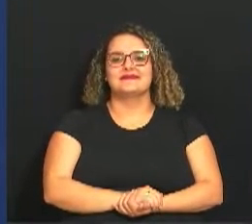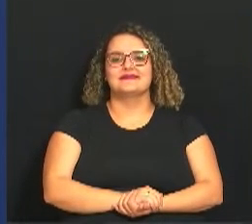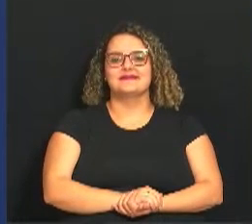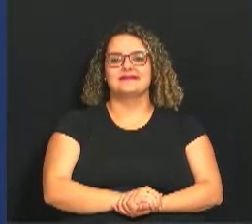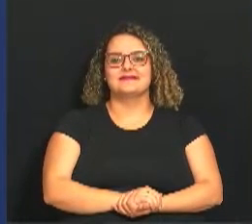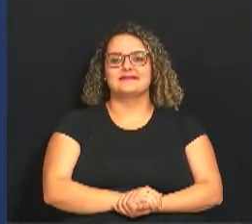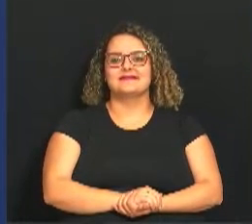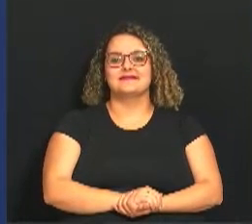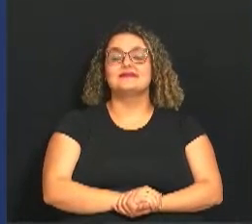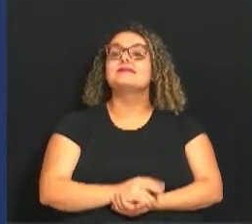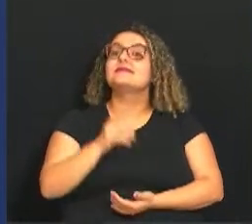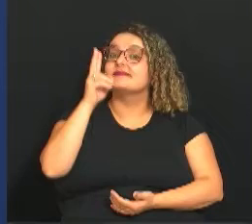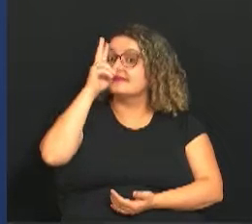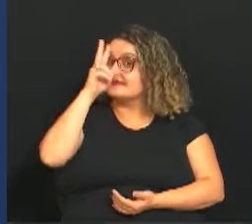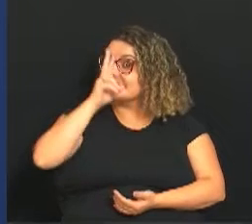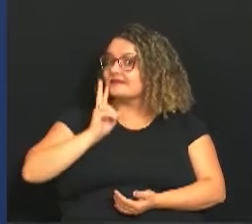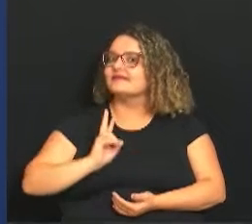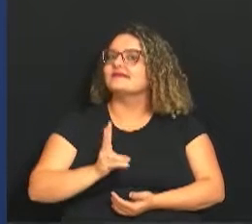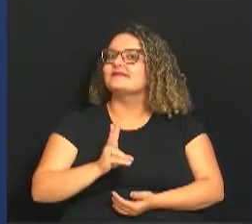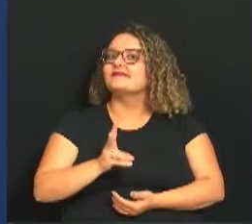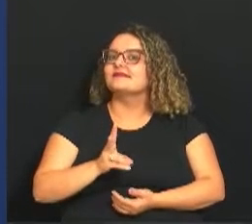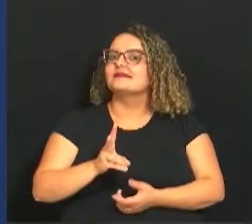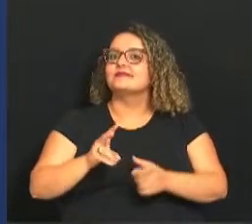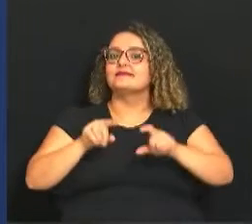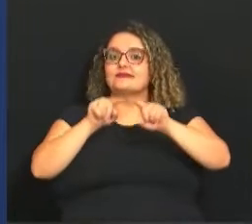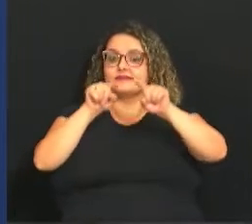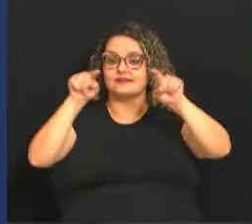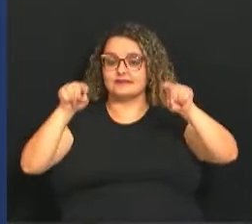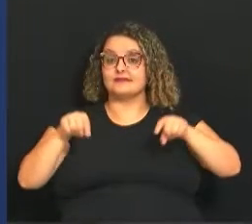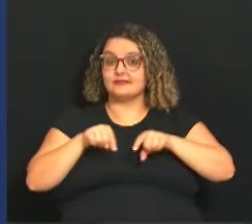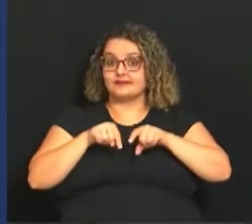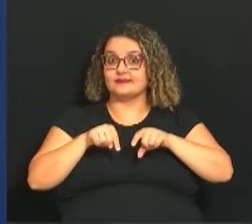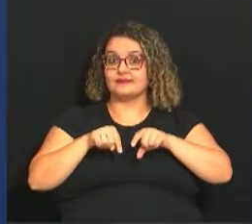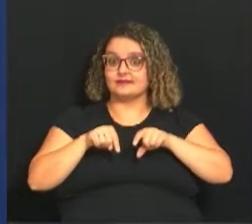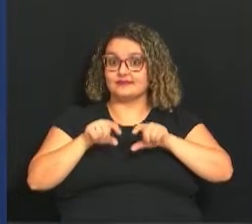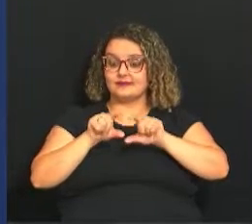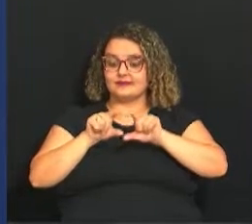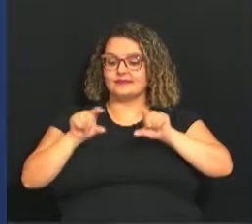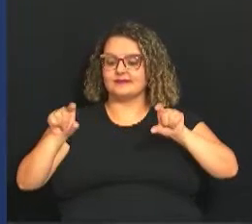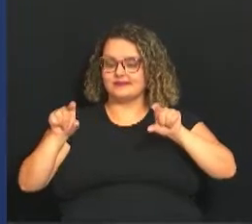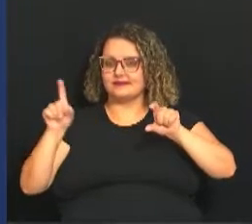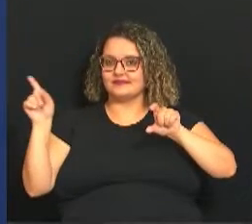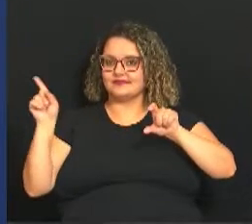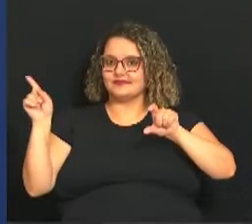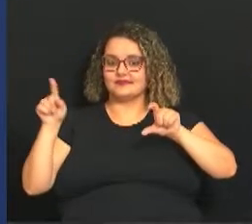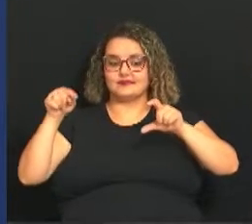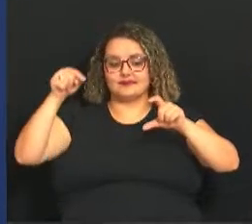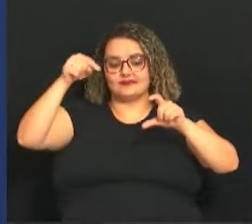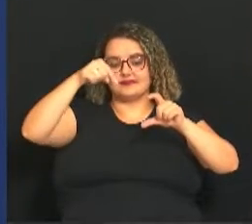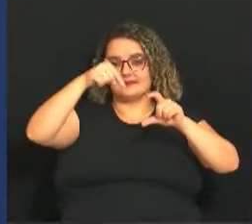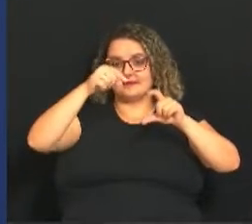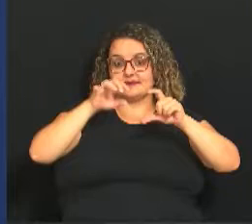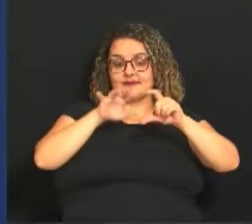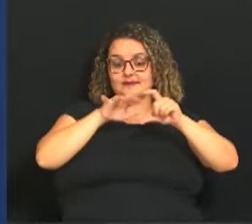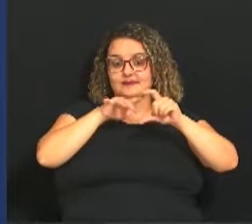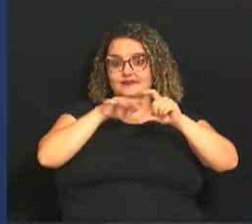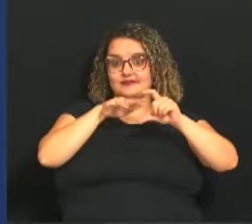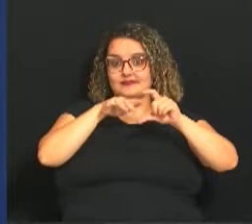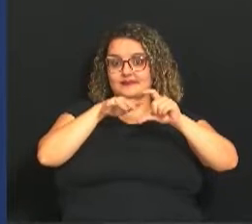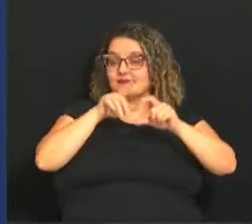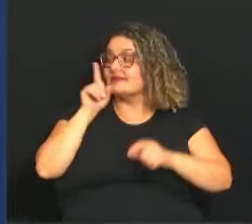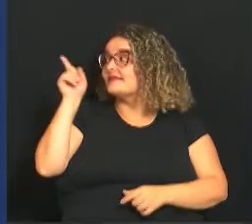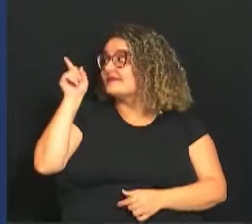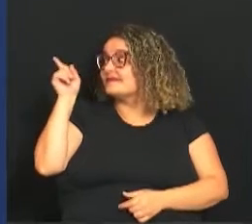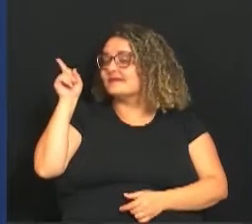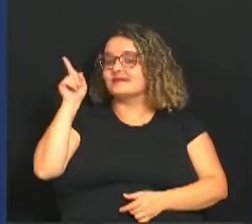978293776. Lembrando sempre, hein? Apareceu aí na sua tela o número do nosso WhatsApp, olha só, tô apontando aqui para ele. Tem o QR Code,